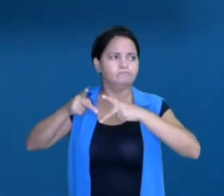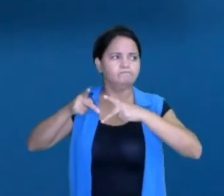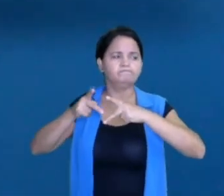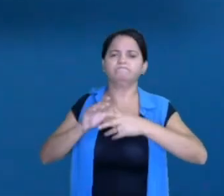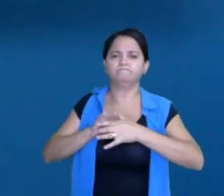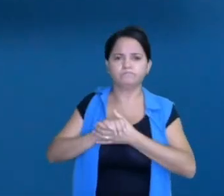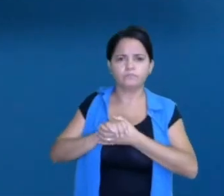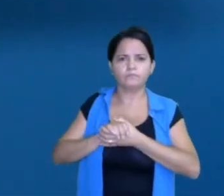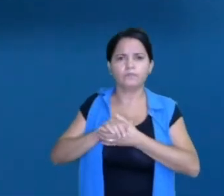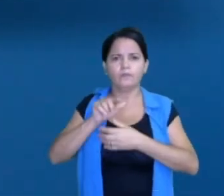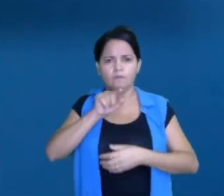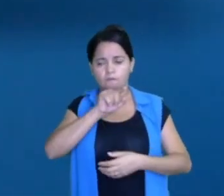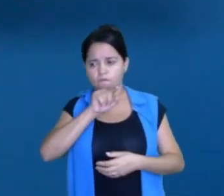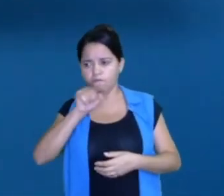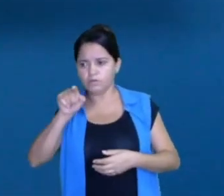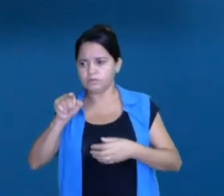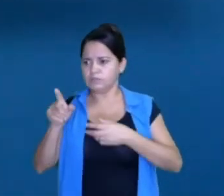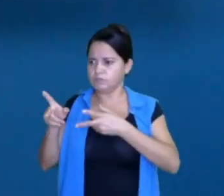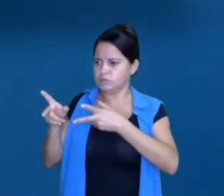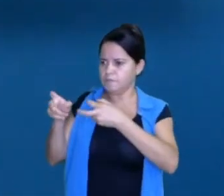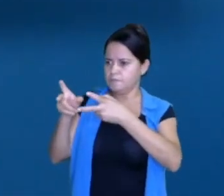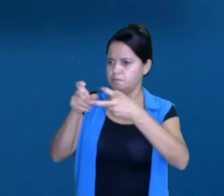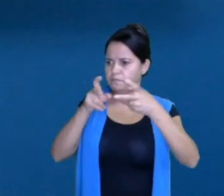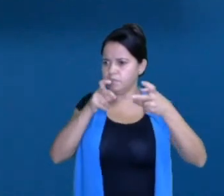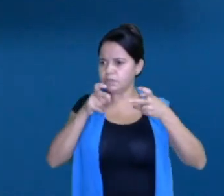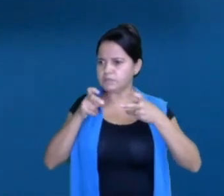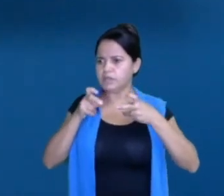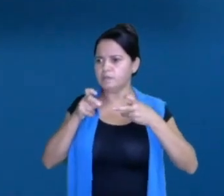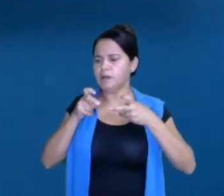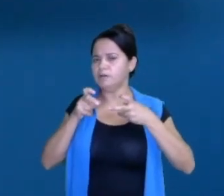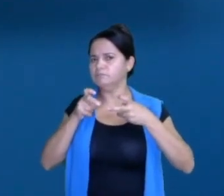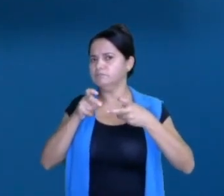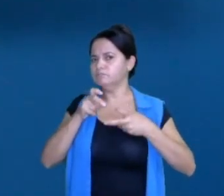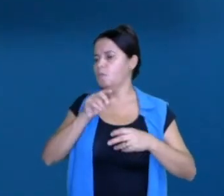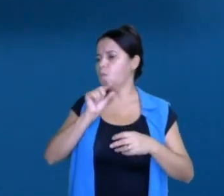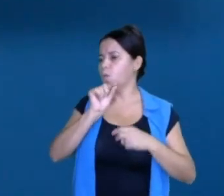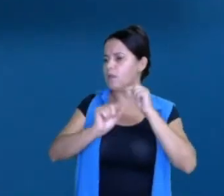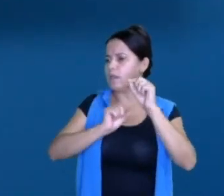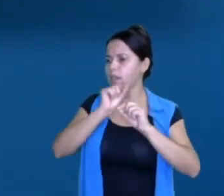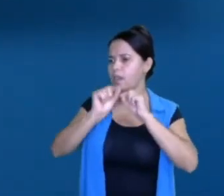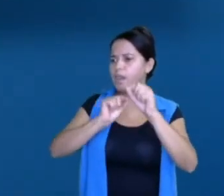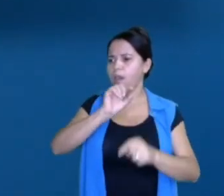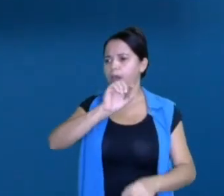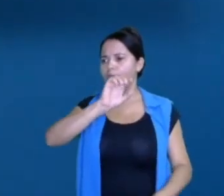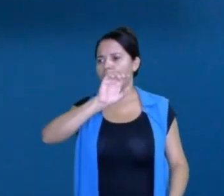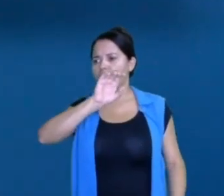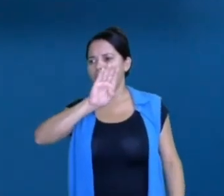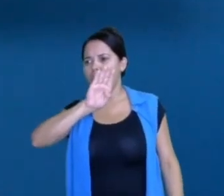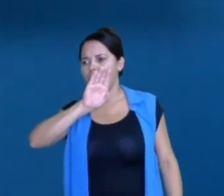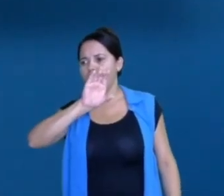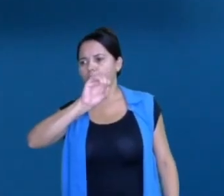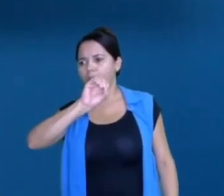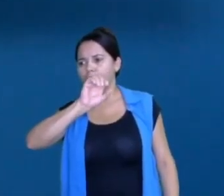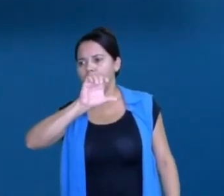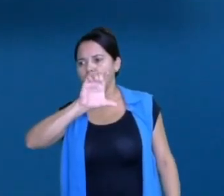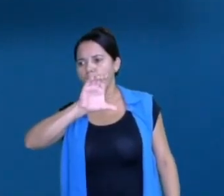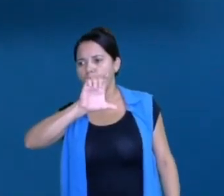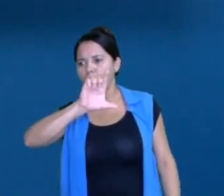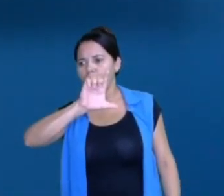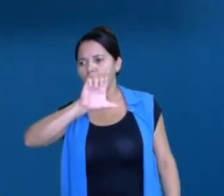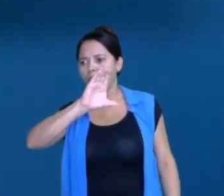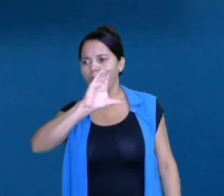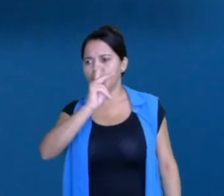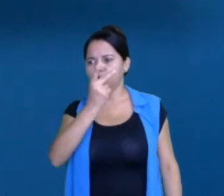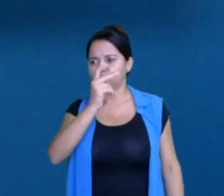percebam que Bolt, maioria, vence, né? São muitas pessoas envolvidas ali. E